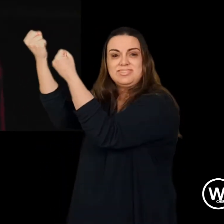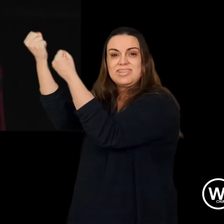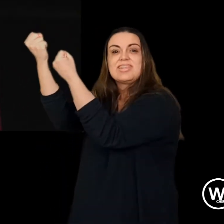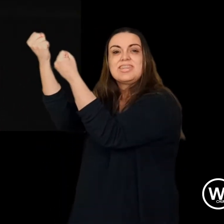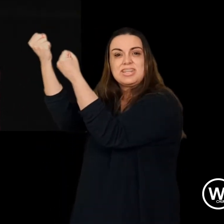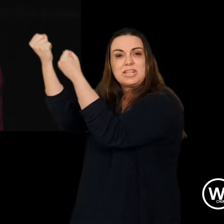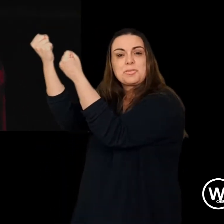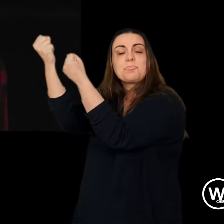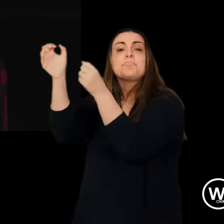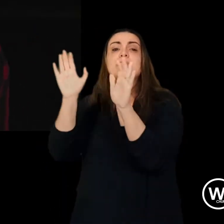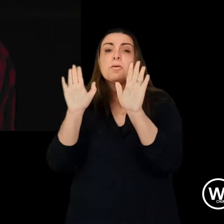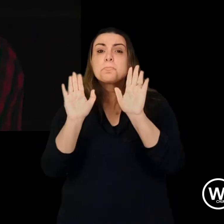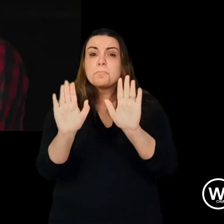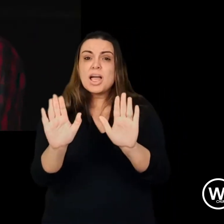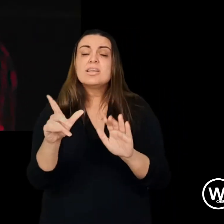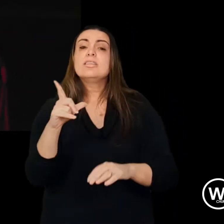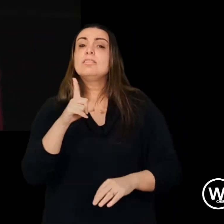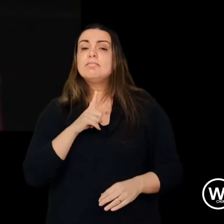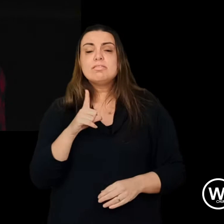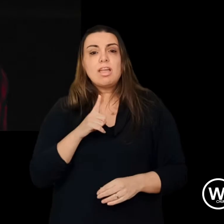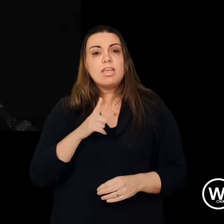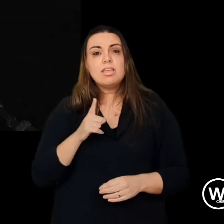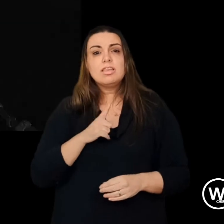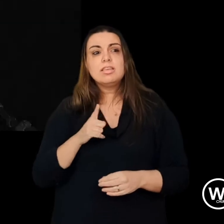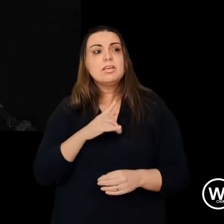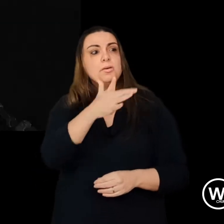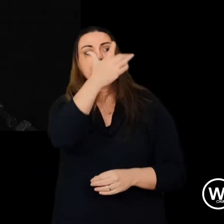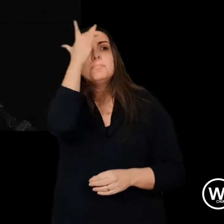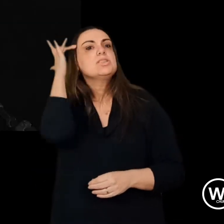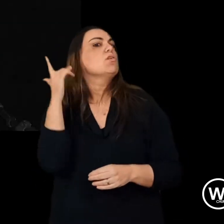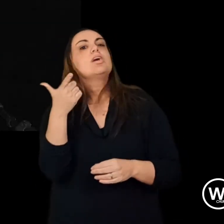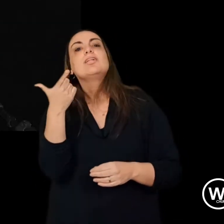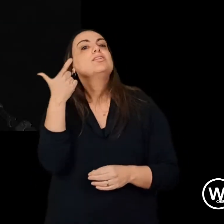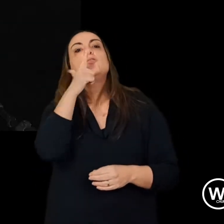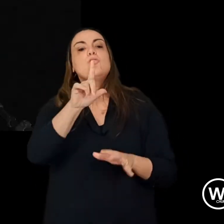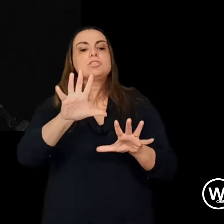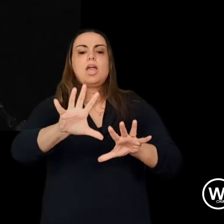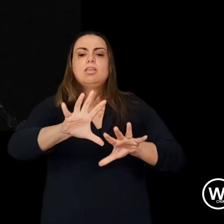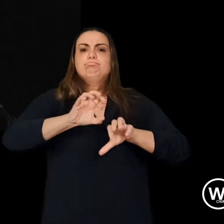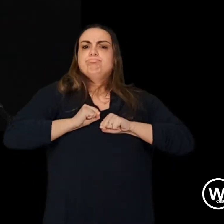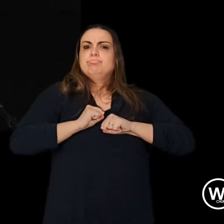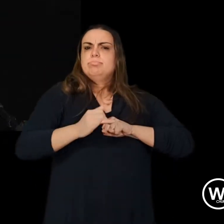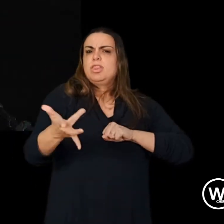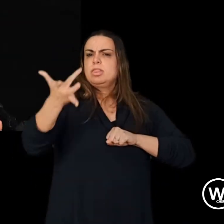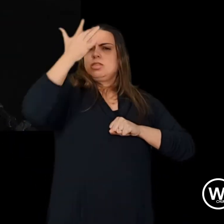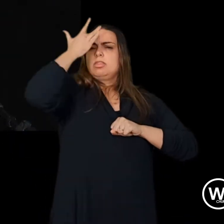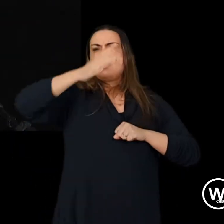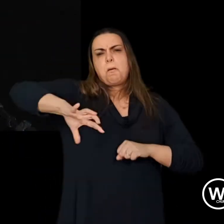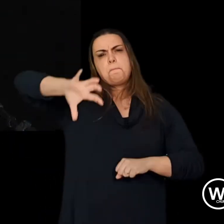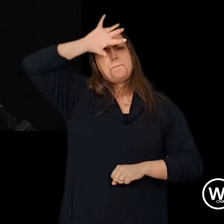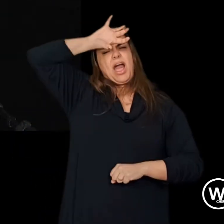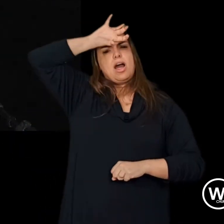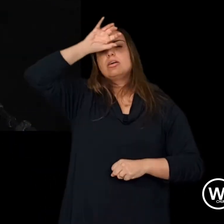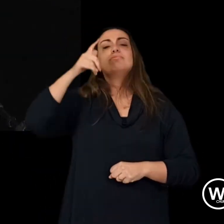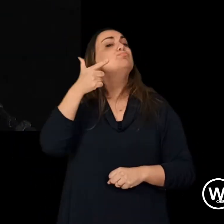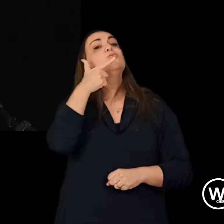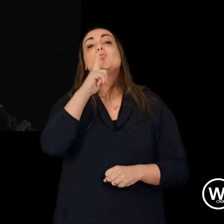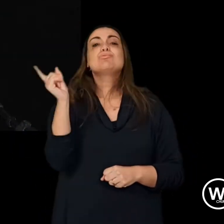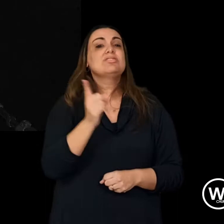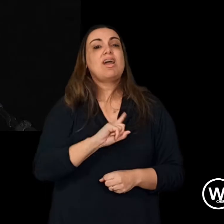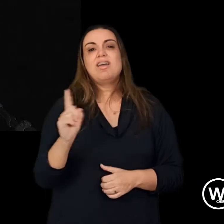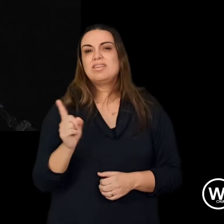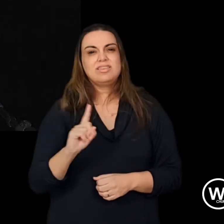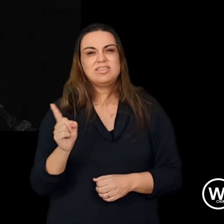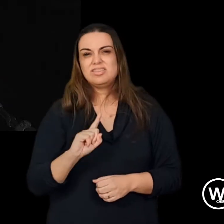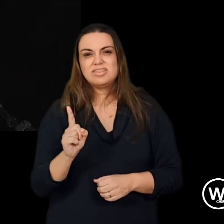Mas também tem aquele que não consegue guardar os mandamentos de Deus no seu coração, porque é o conselho que nós recebemos agora, aceitar e guardar. Eles